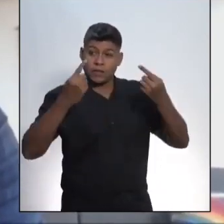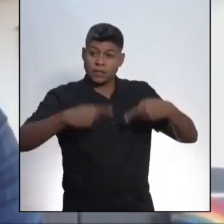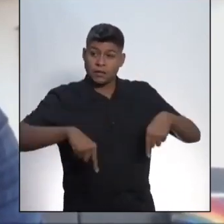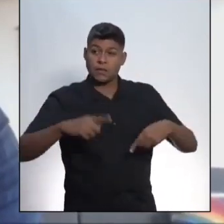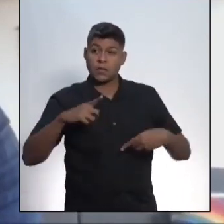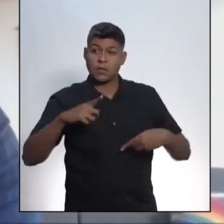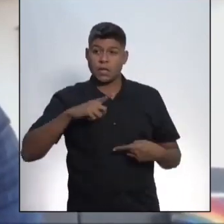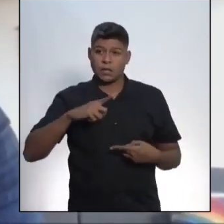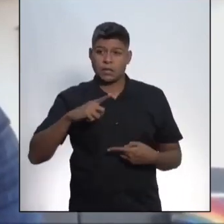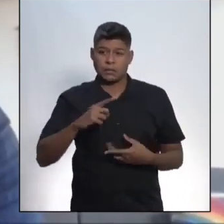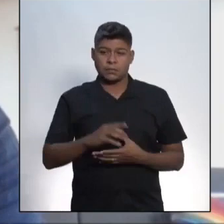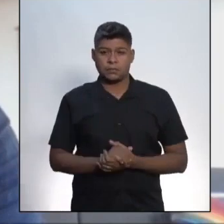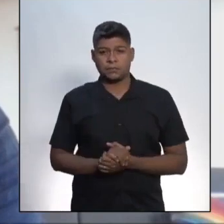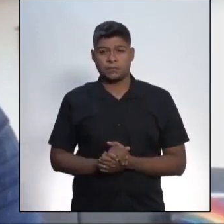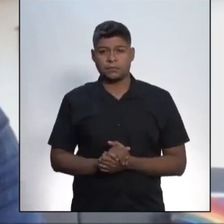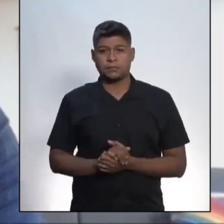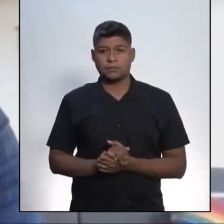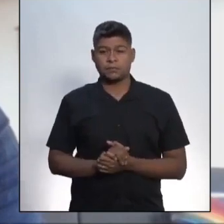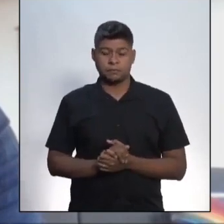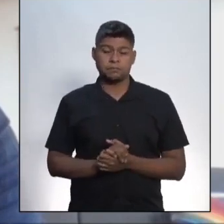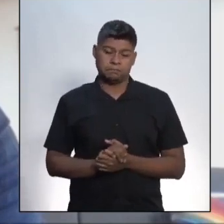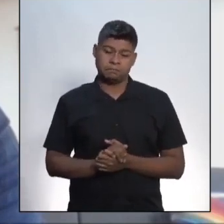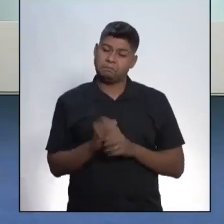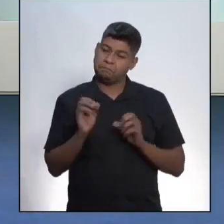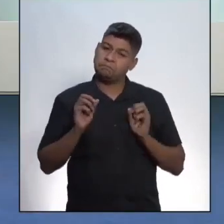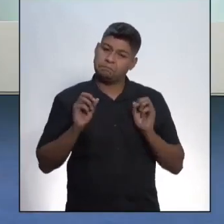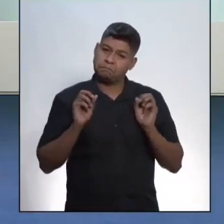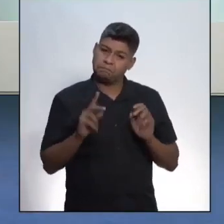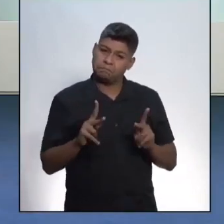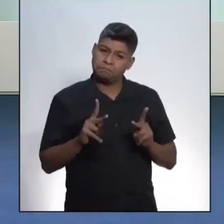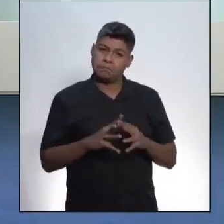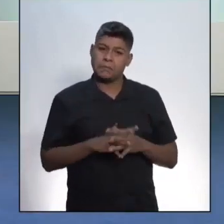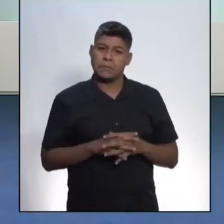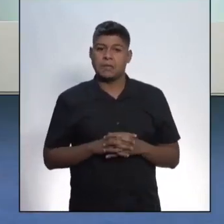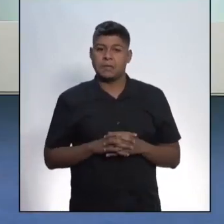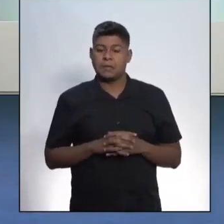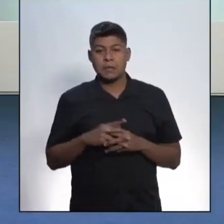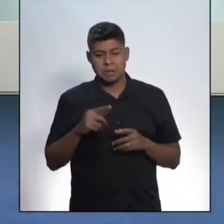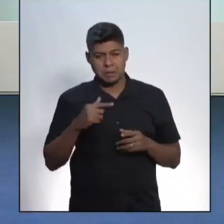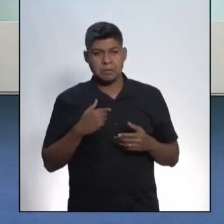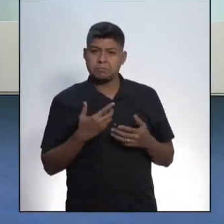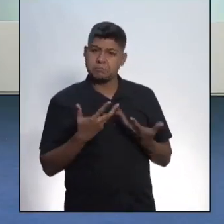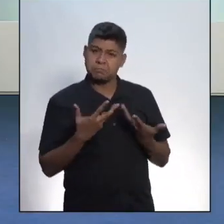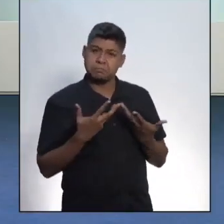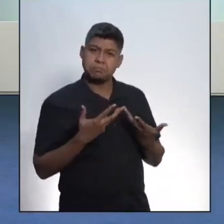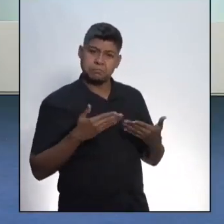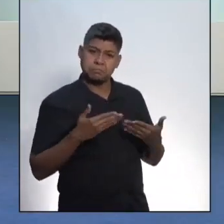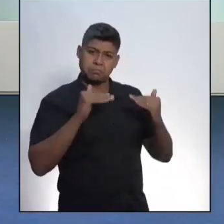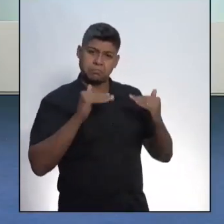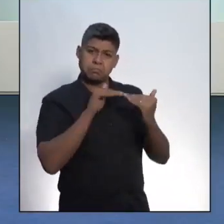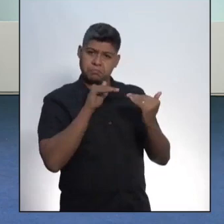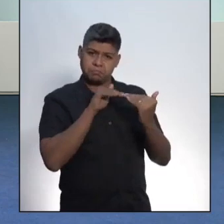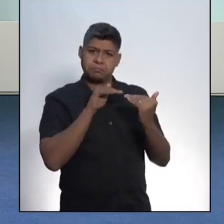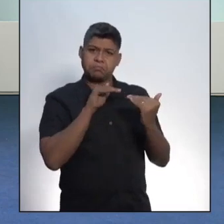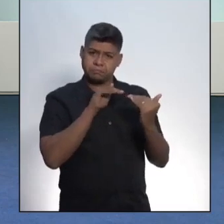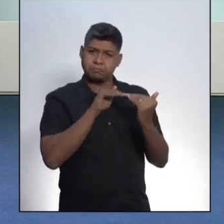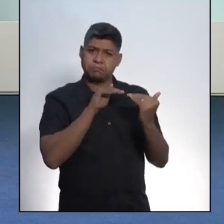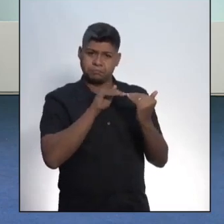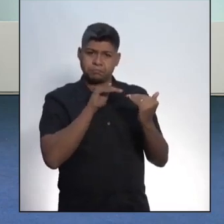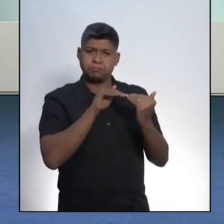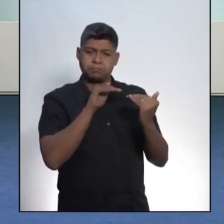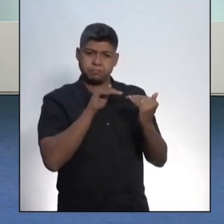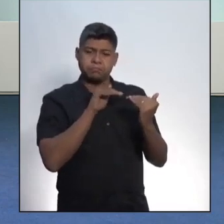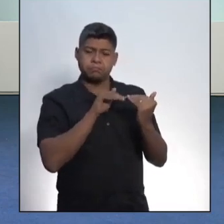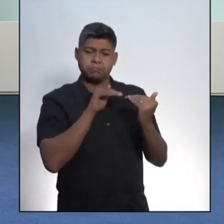tem. Muito bem, eu concordo com essa tua fala, Renato.